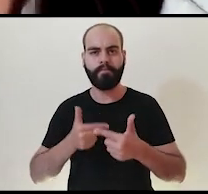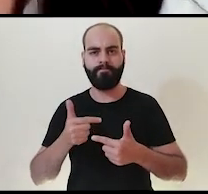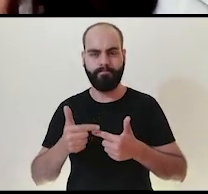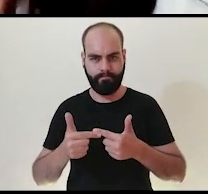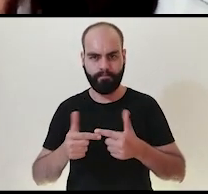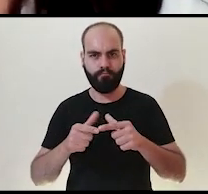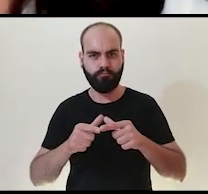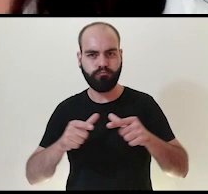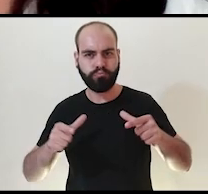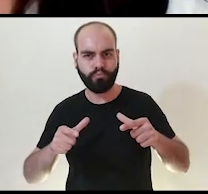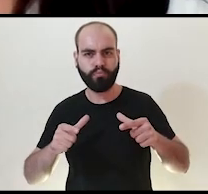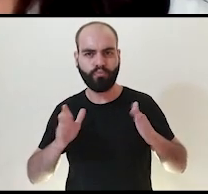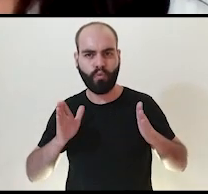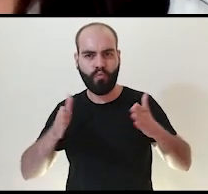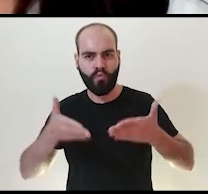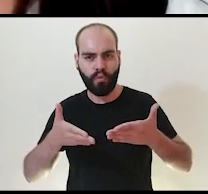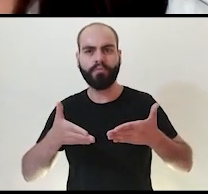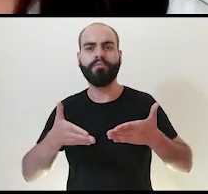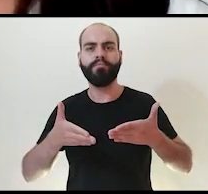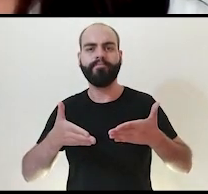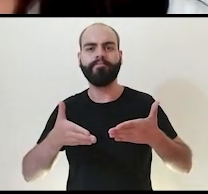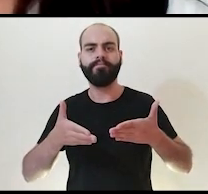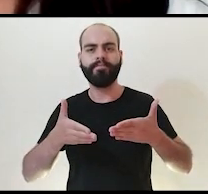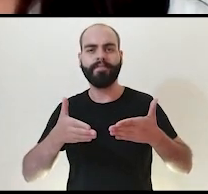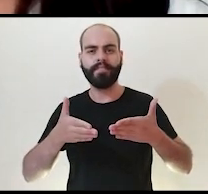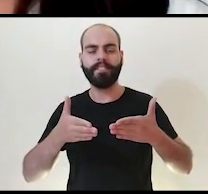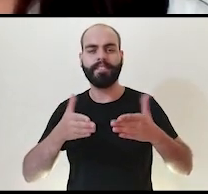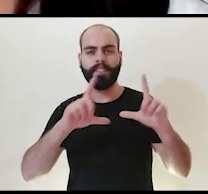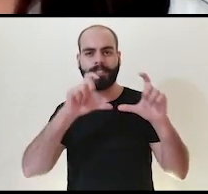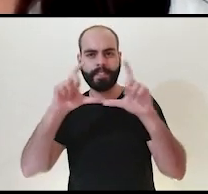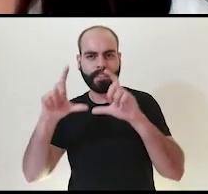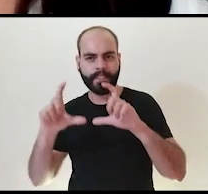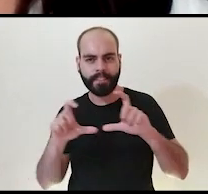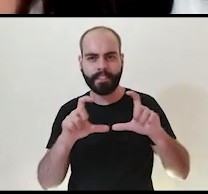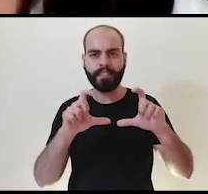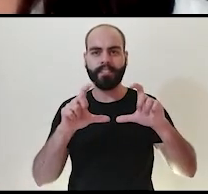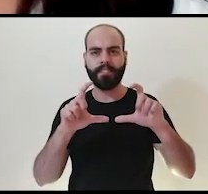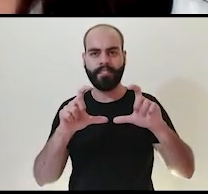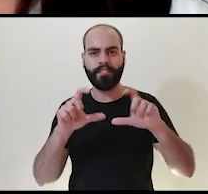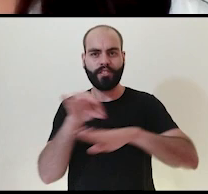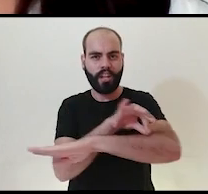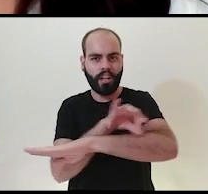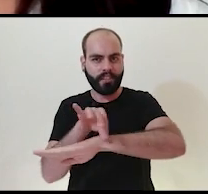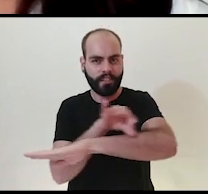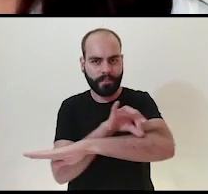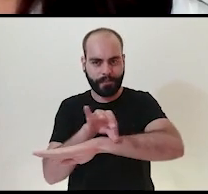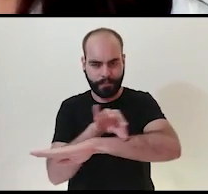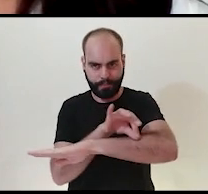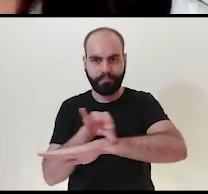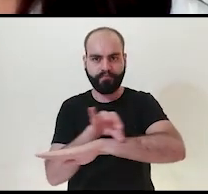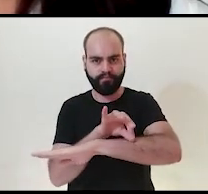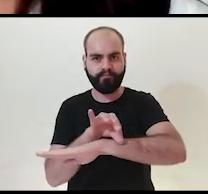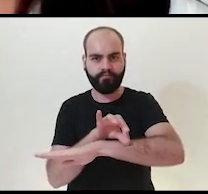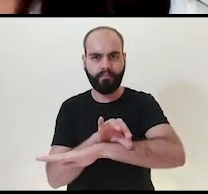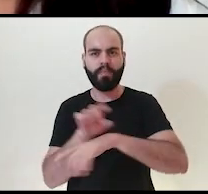parte dele realmente está focada na fotografia de arquitetura e interiores, né? Eu gosto também muito de fazer foto